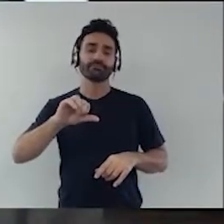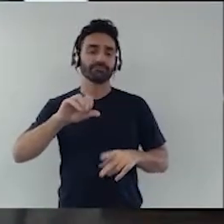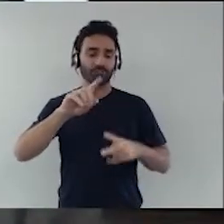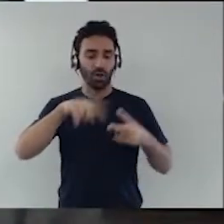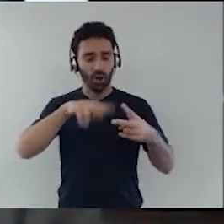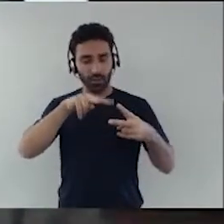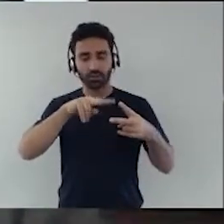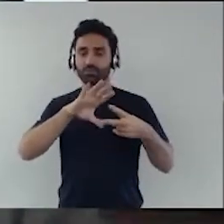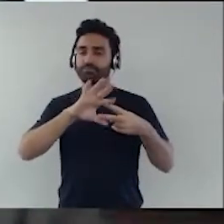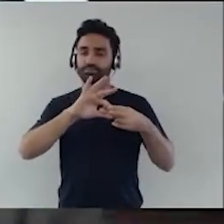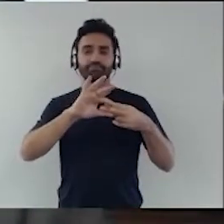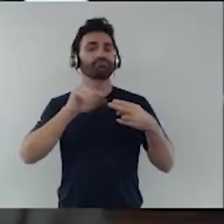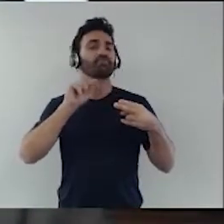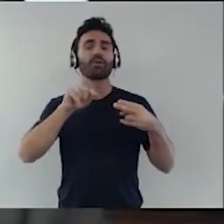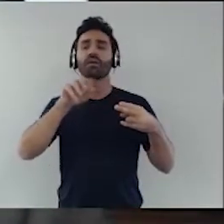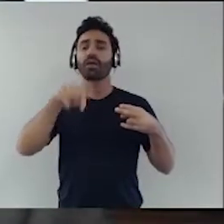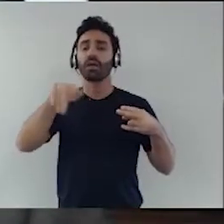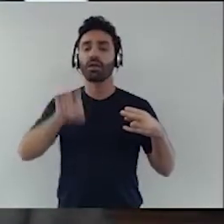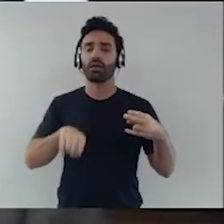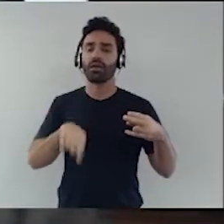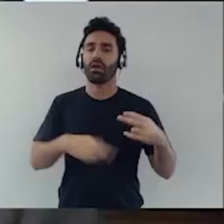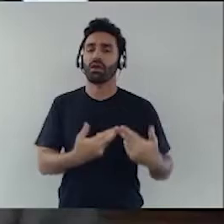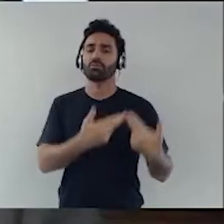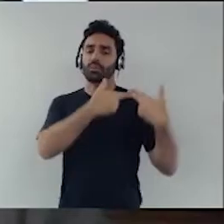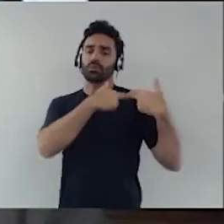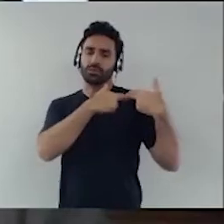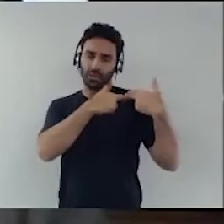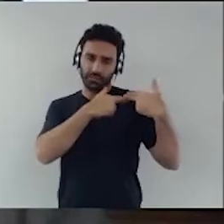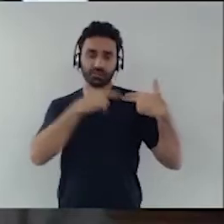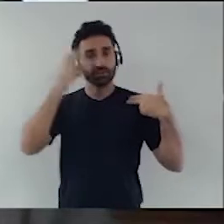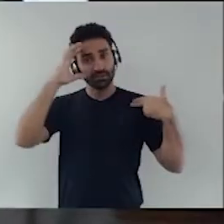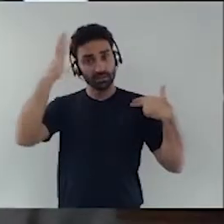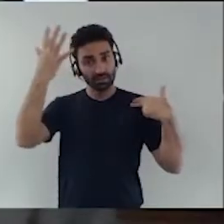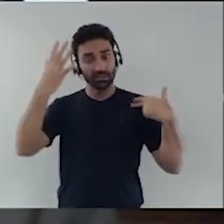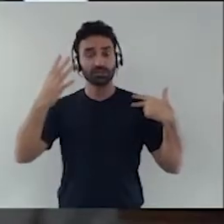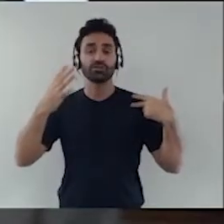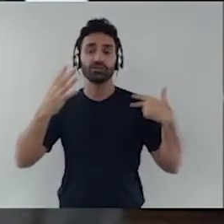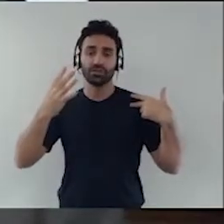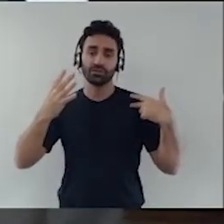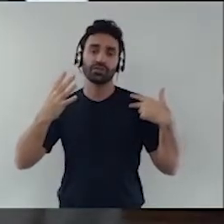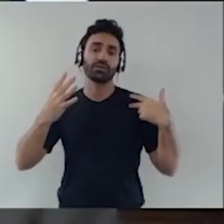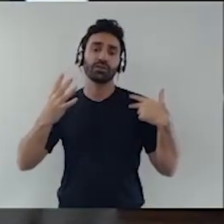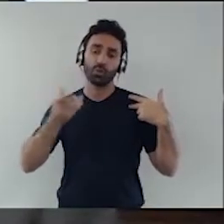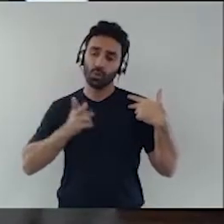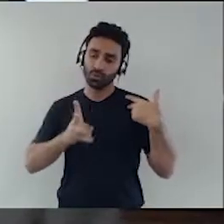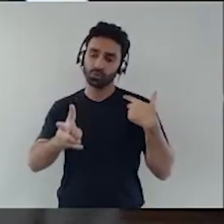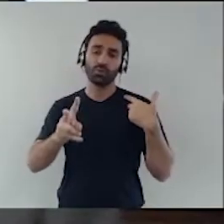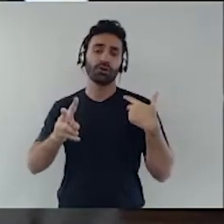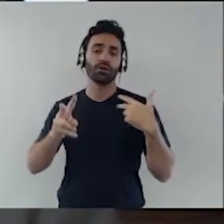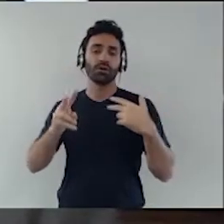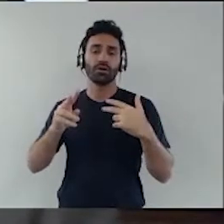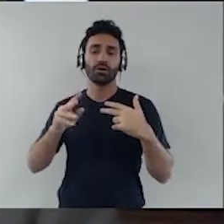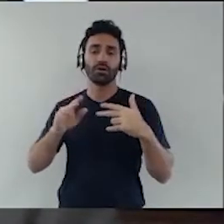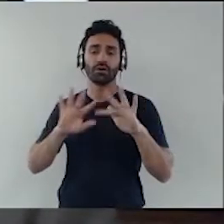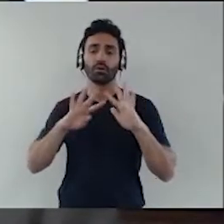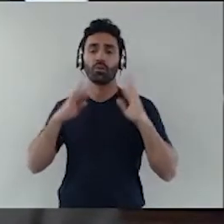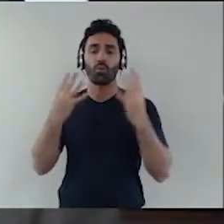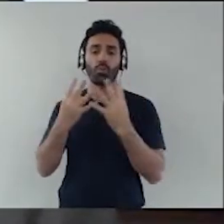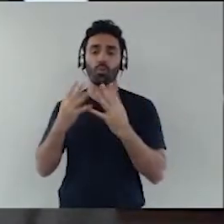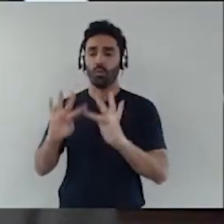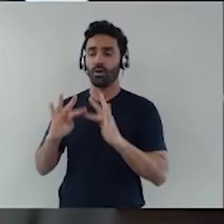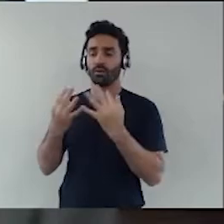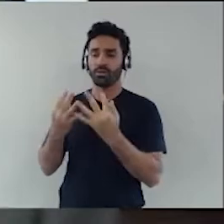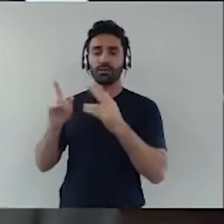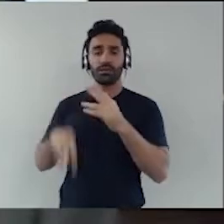dúvida. A competência para definição do que deveria ser mantido em quarentena é da